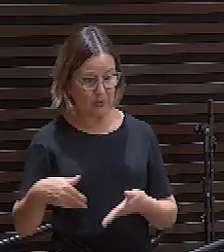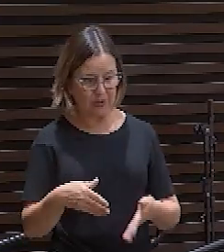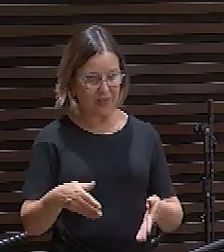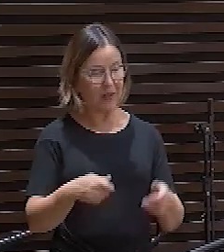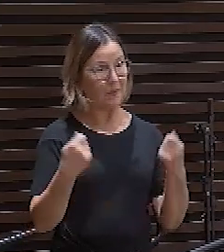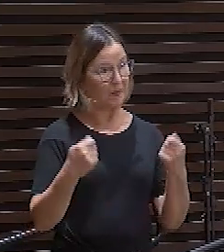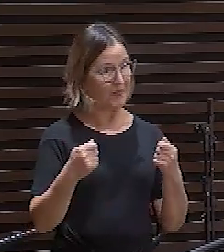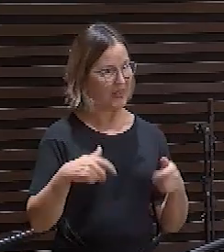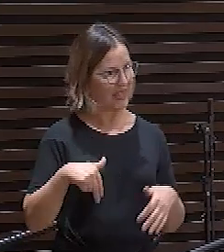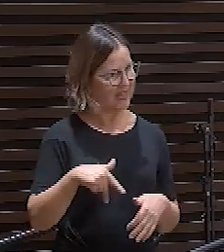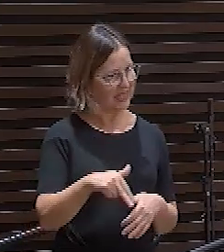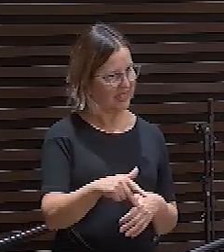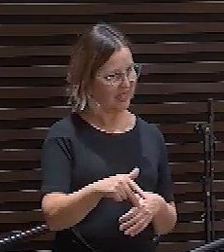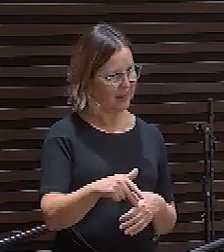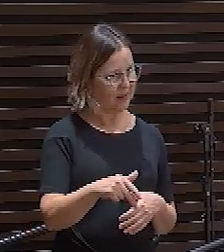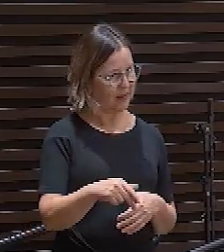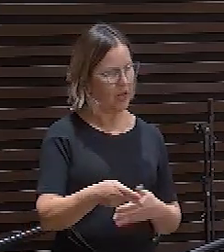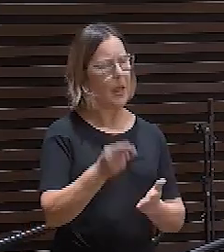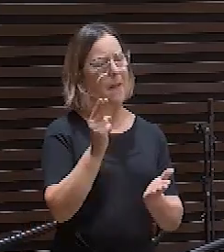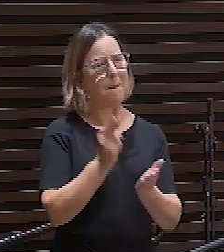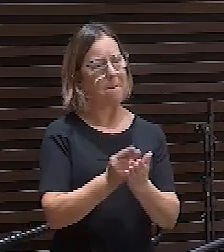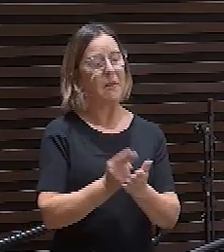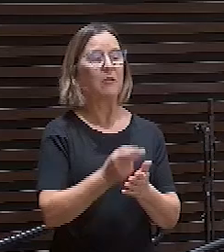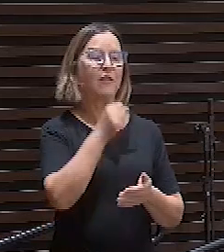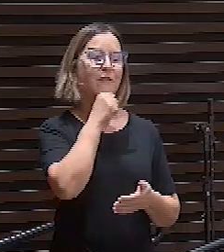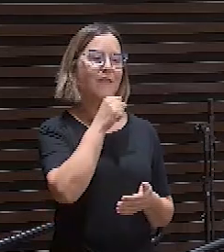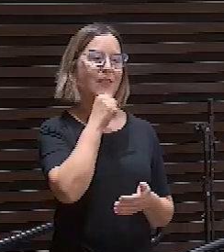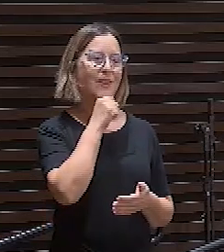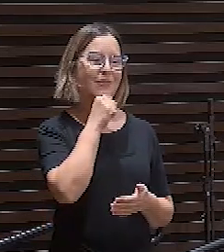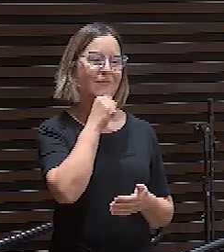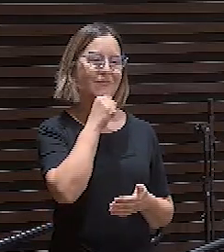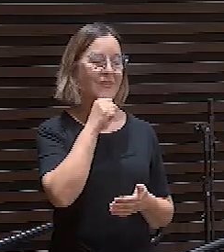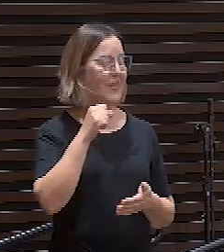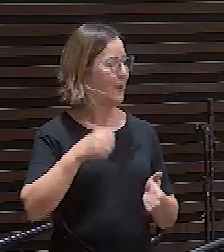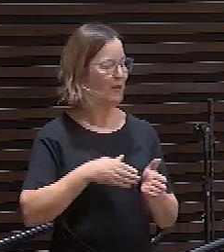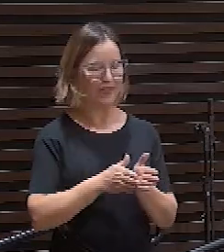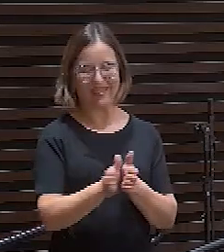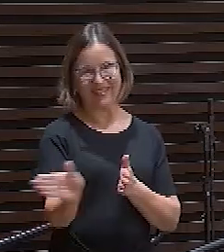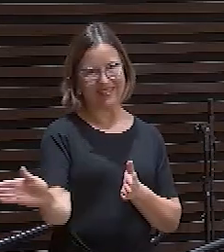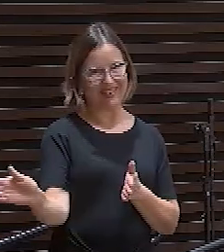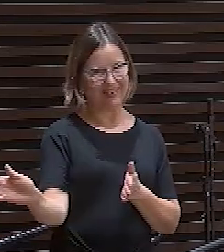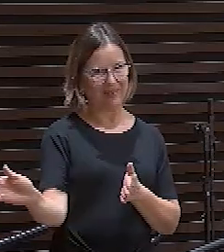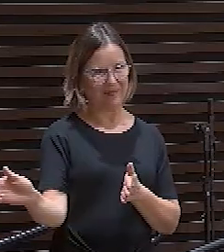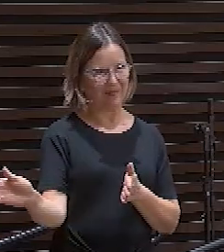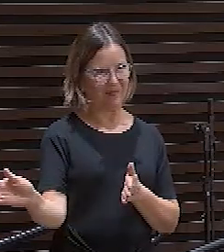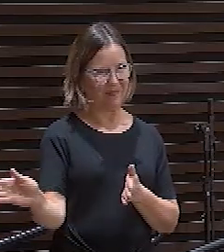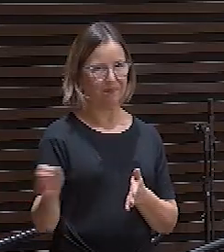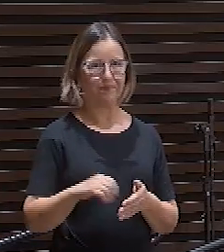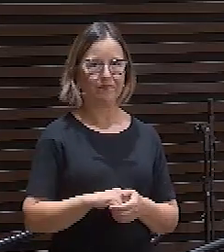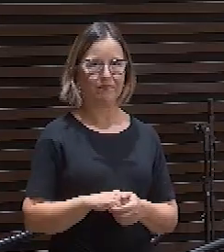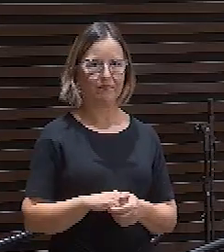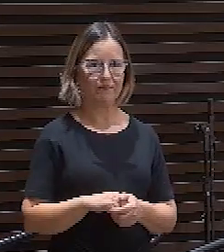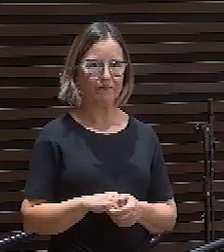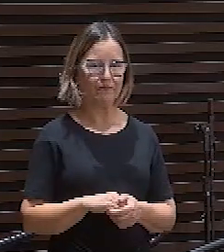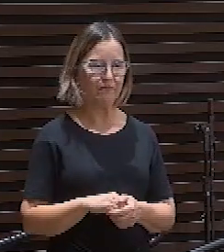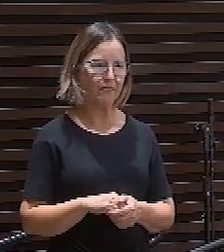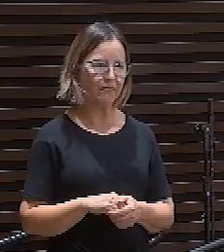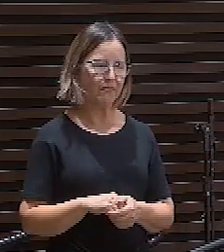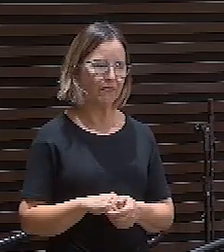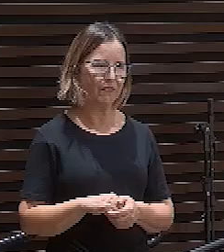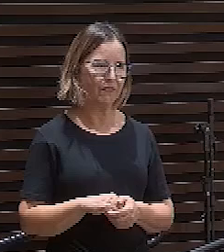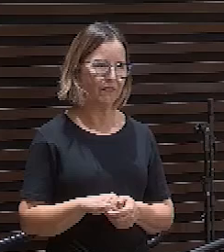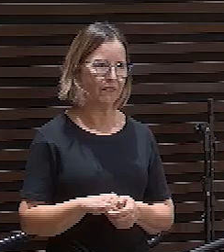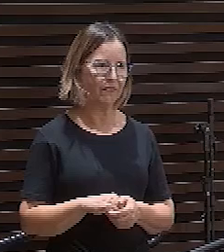deve andar, e ainda quando for velho, não se desviará dele. Então, meus amados,